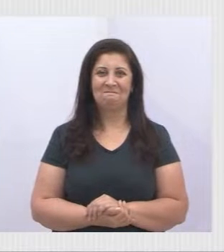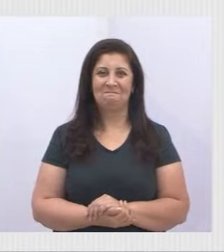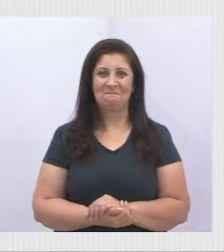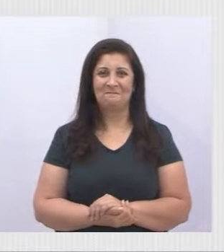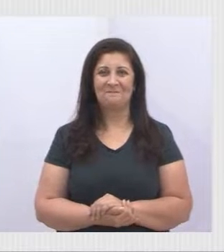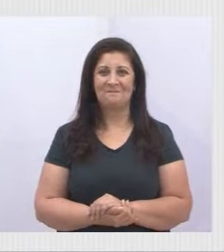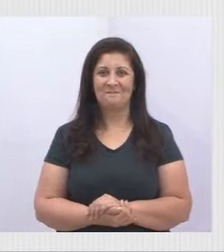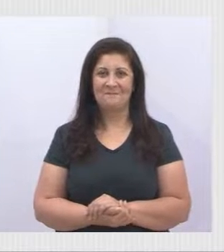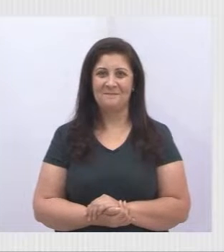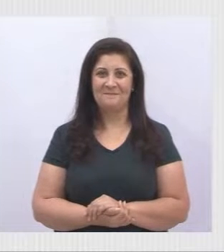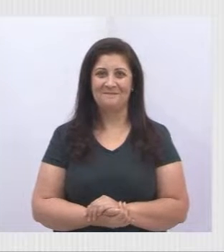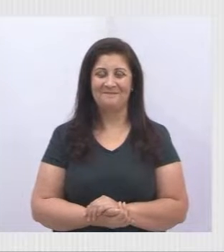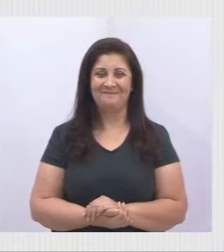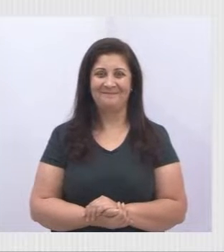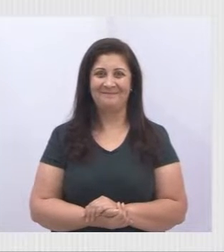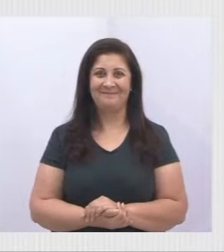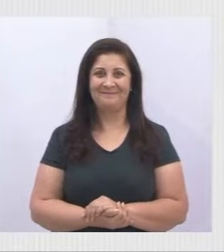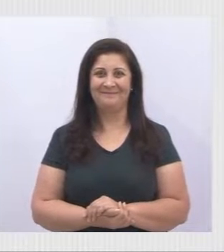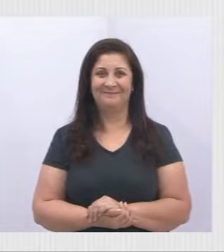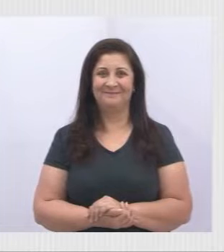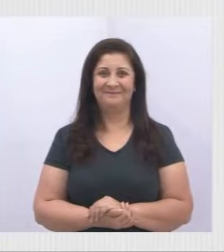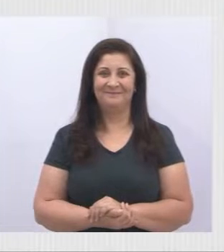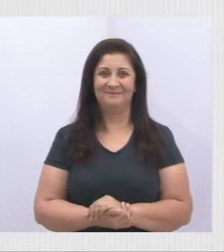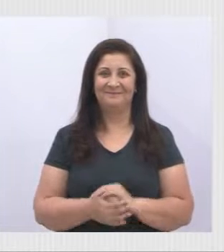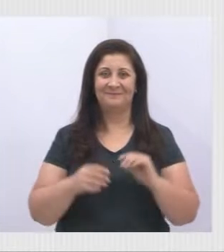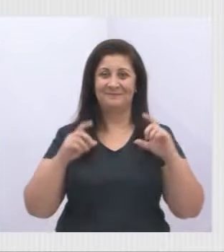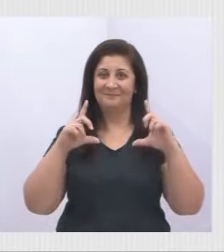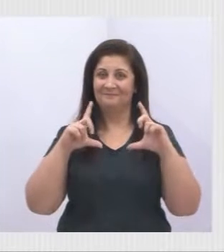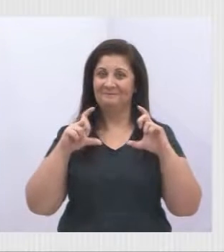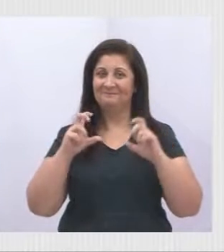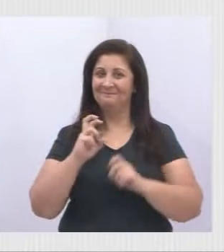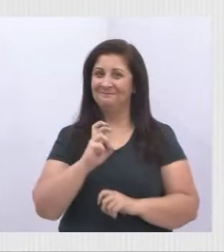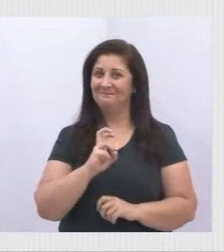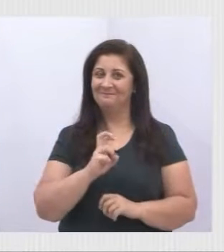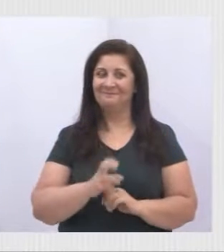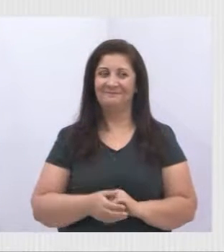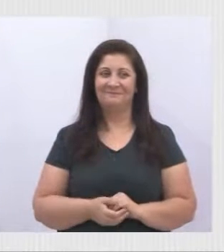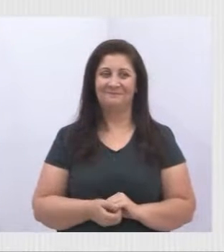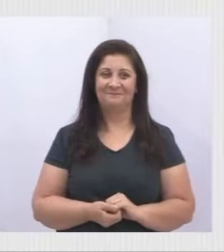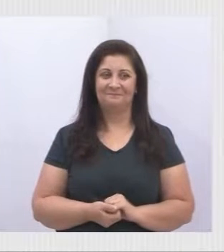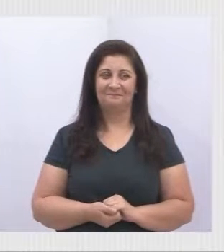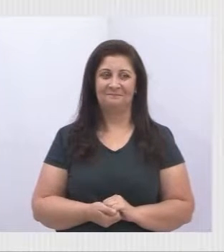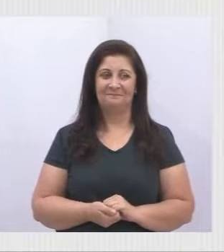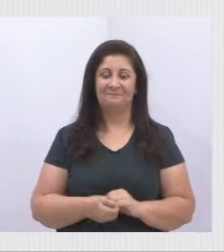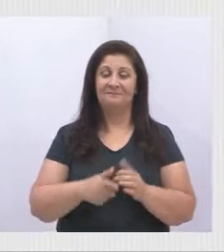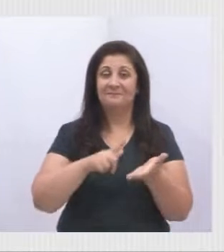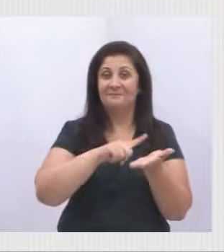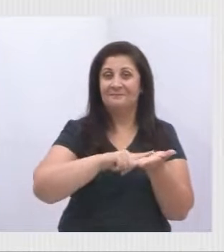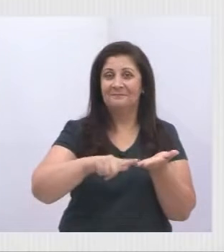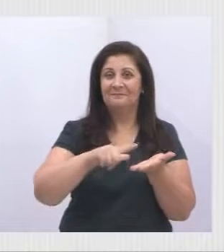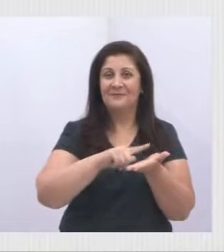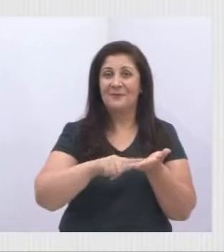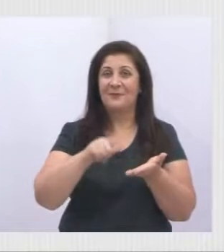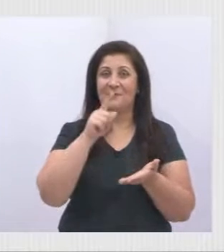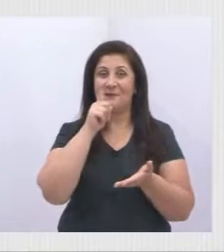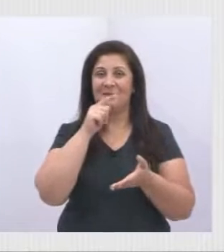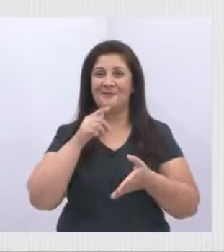A foto 5, limpeza do córrego